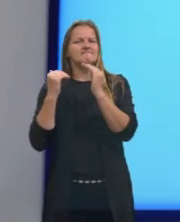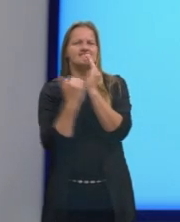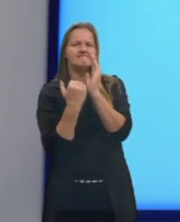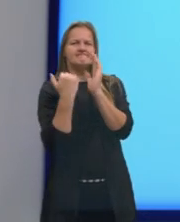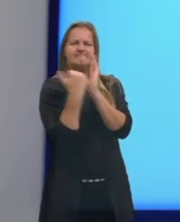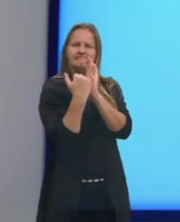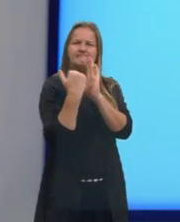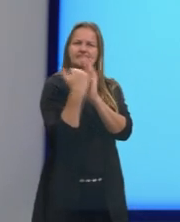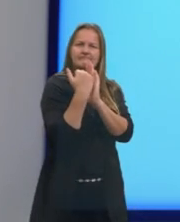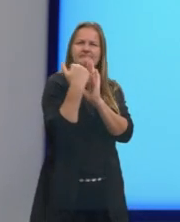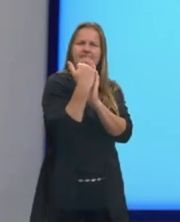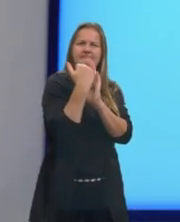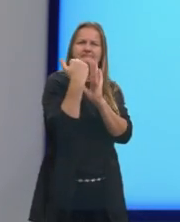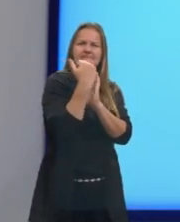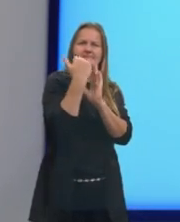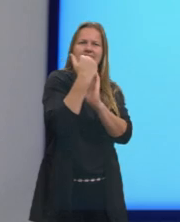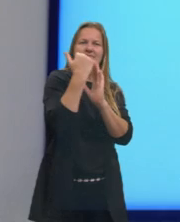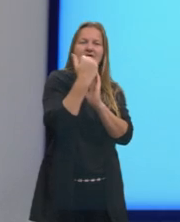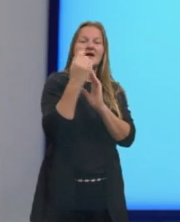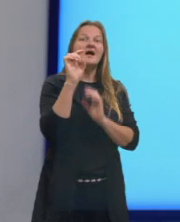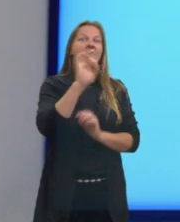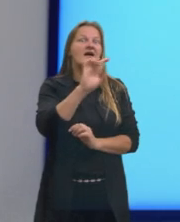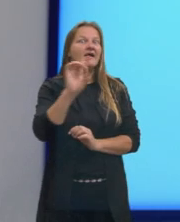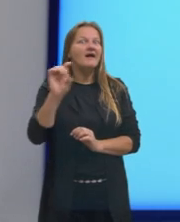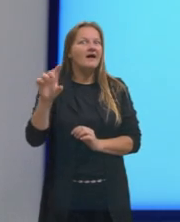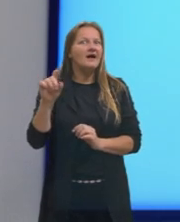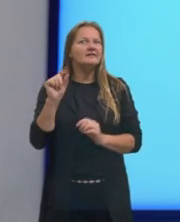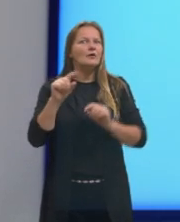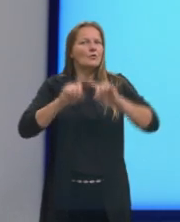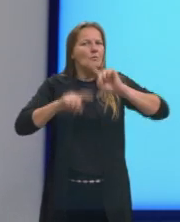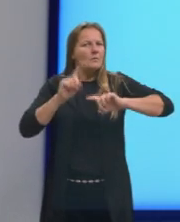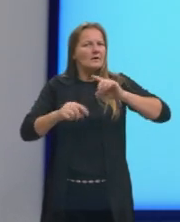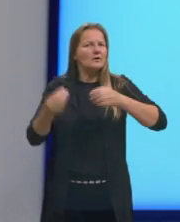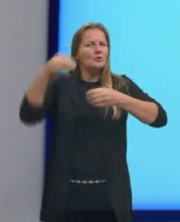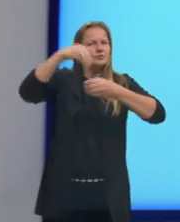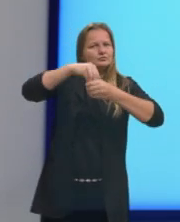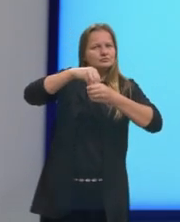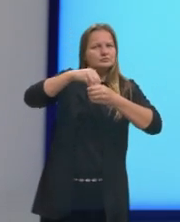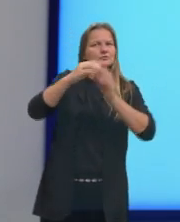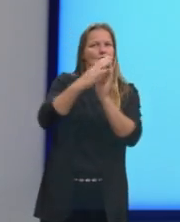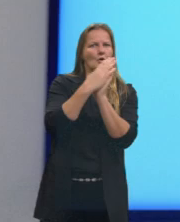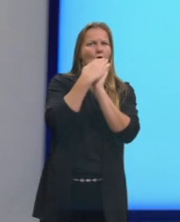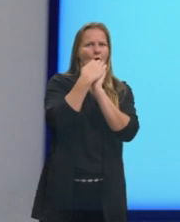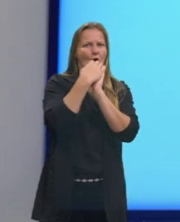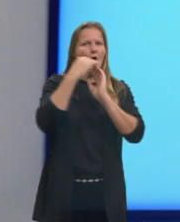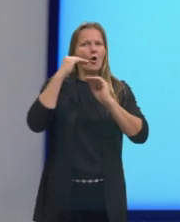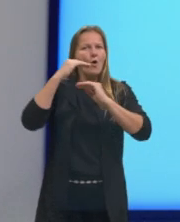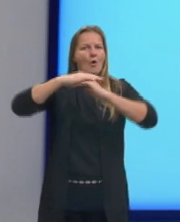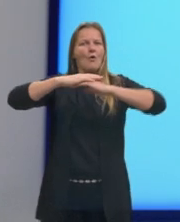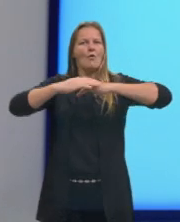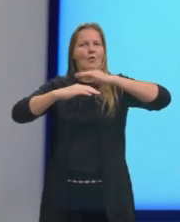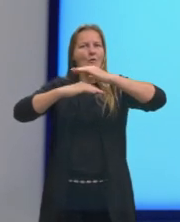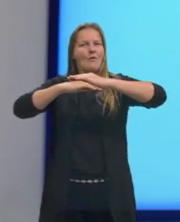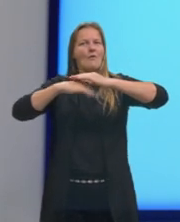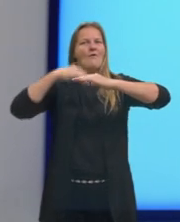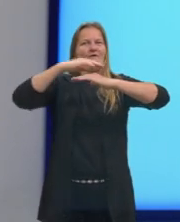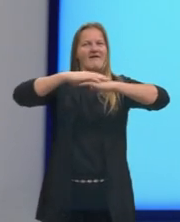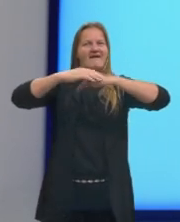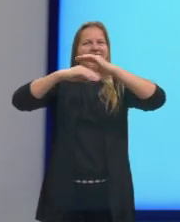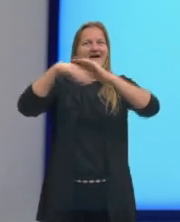etapas bom e cada um dos componentes que constrói esse sanduíche